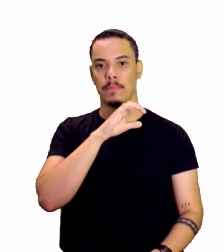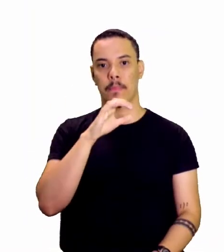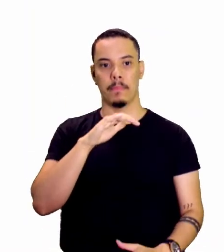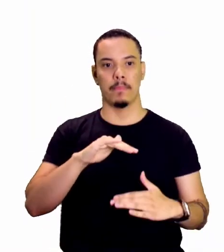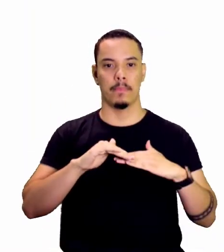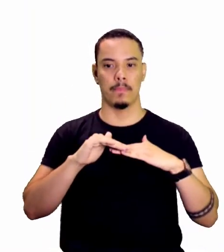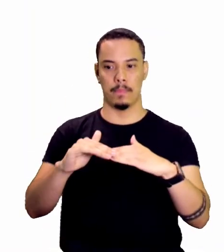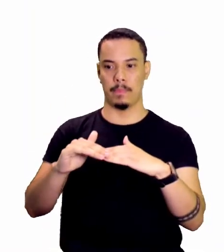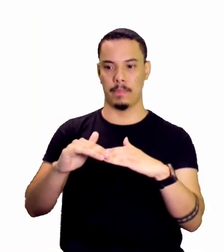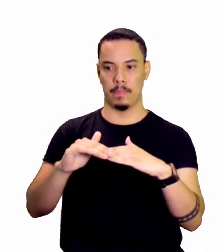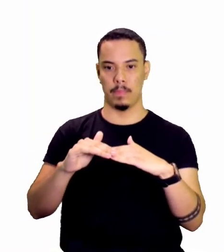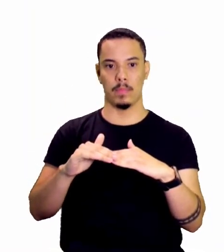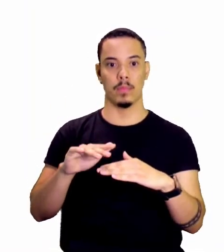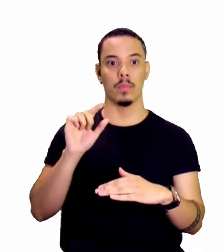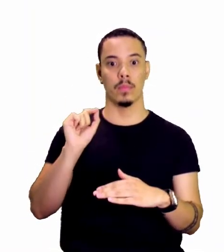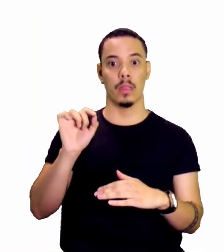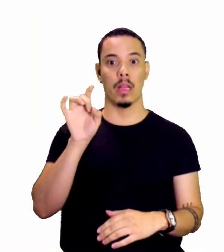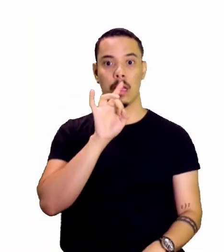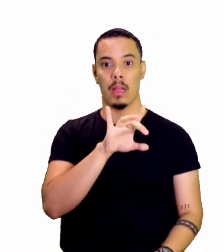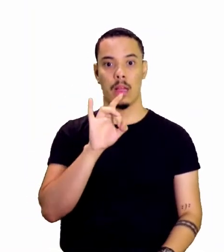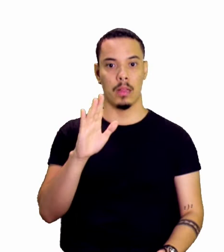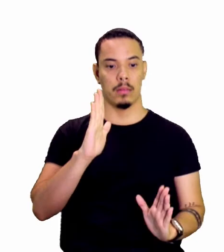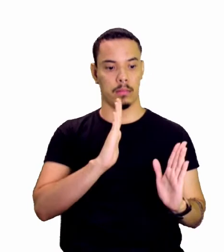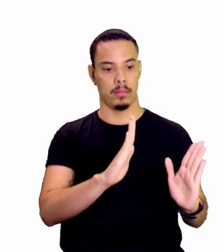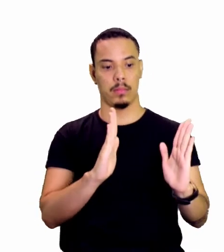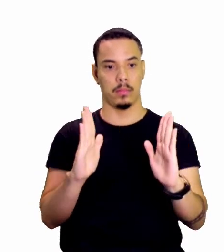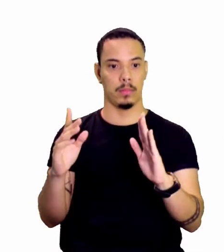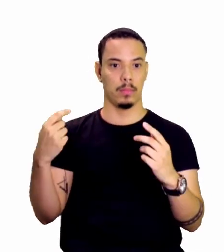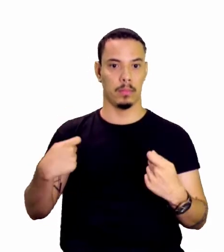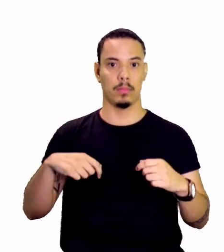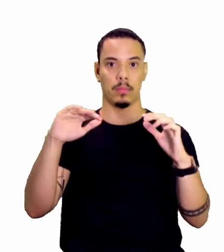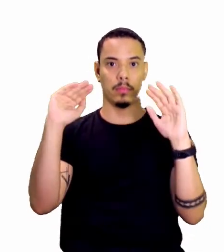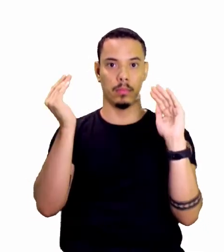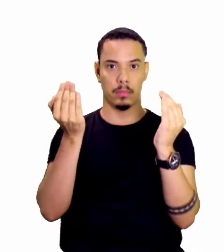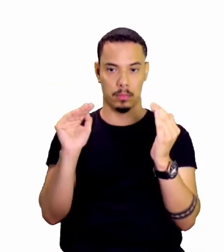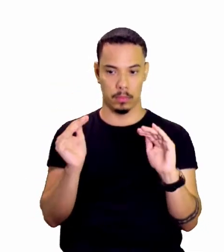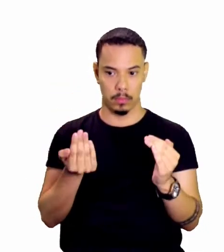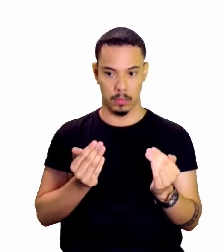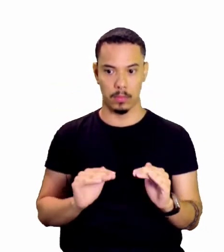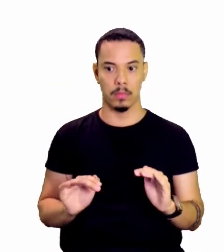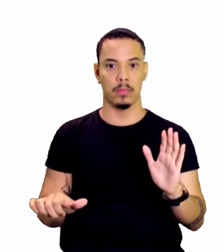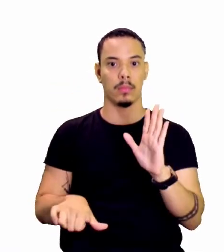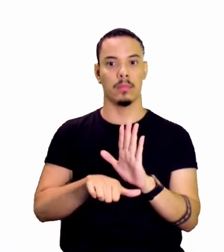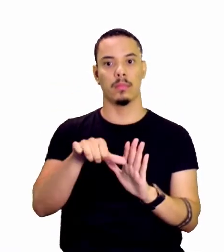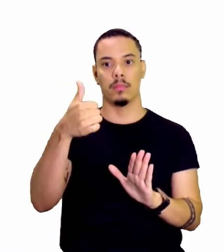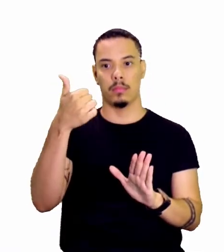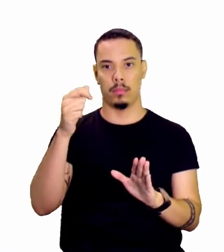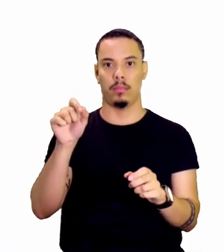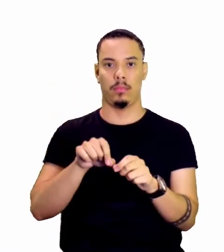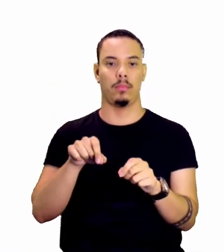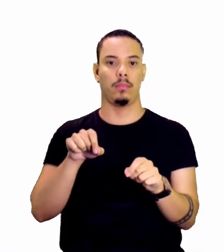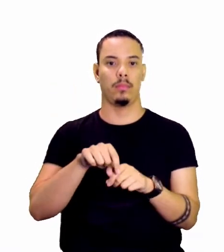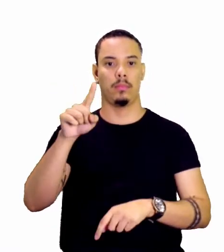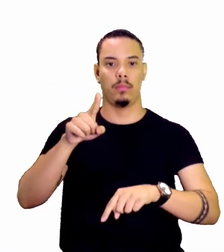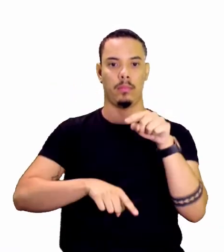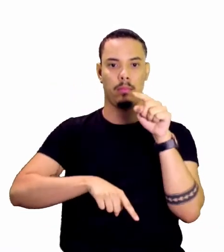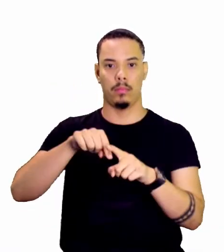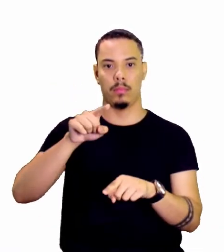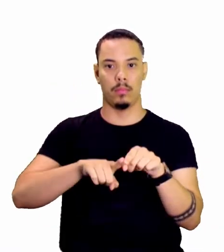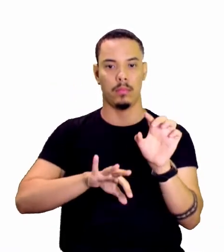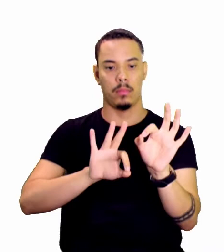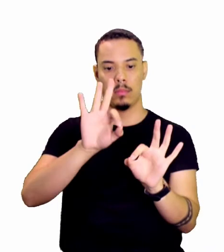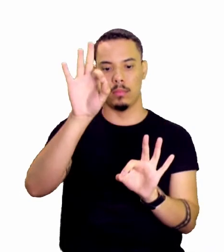instantânea aí para cada instante você tem que analisar foi feita aí precisa de um equipamento para medir isso aí